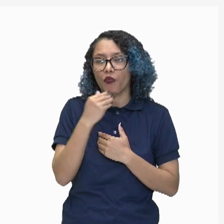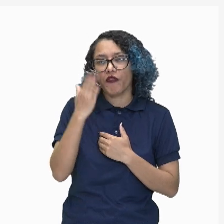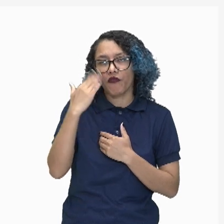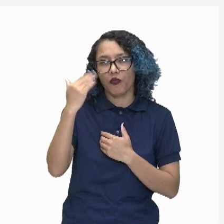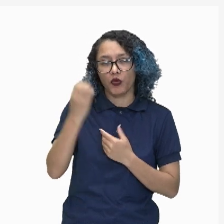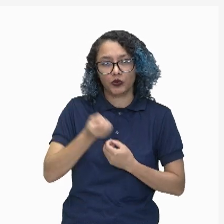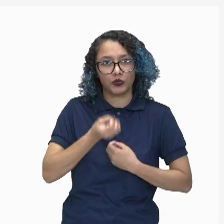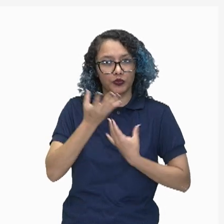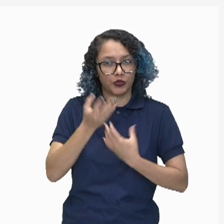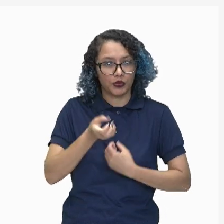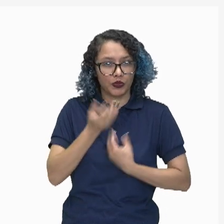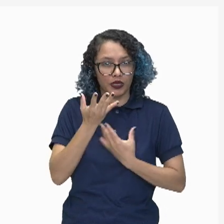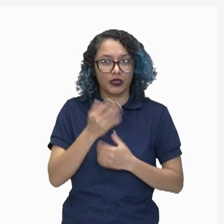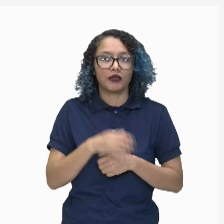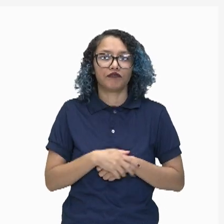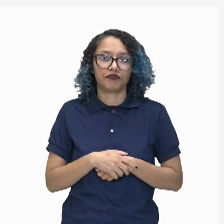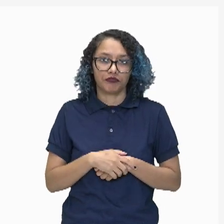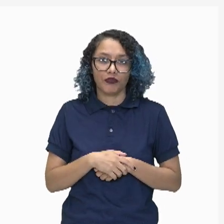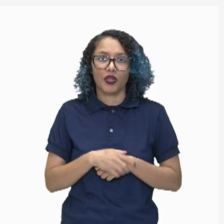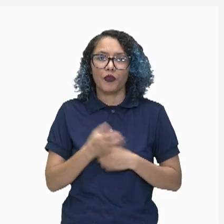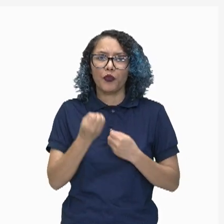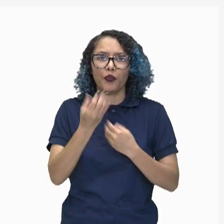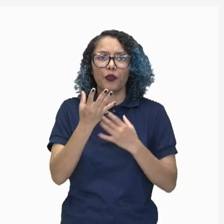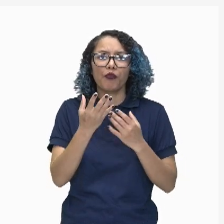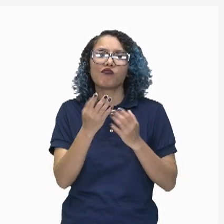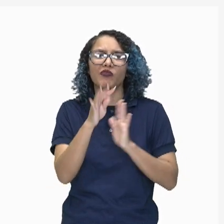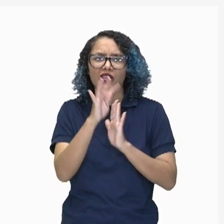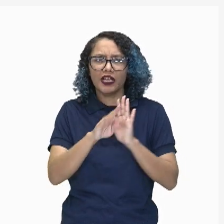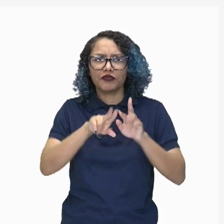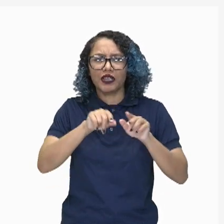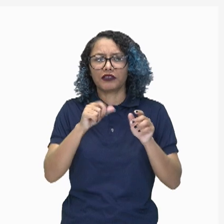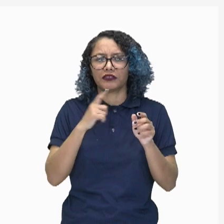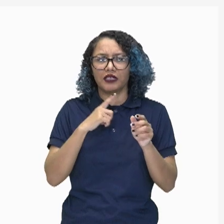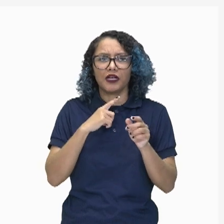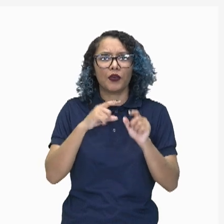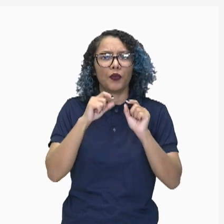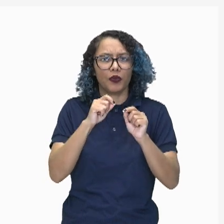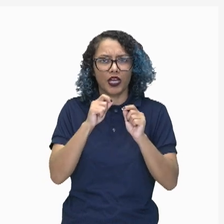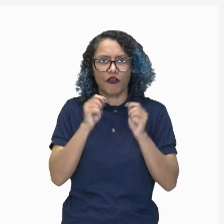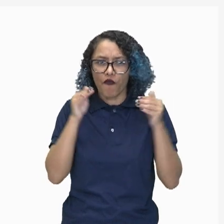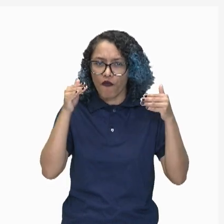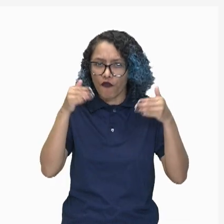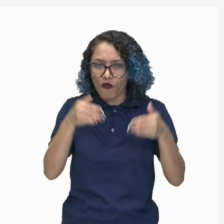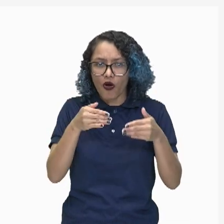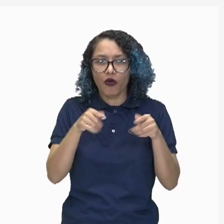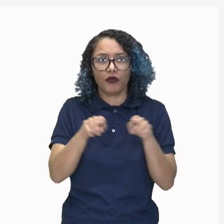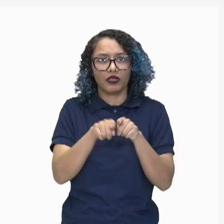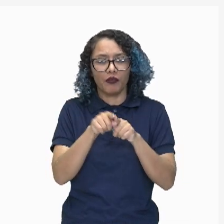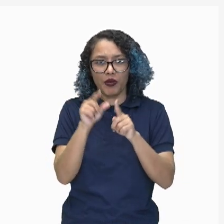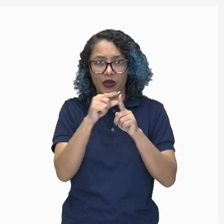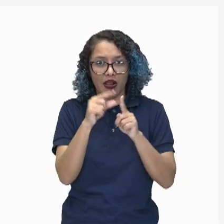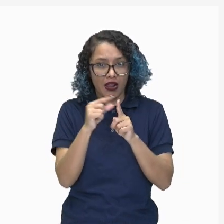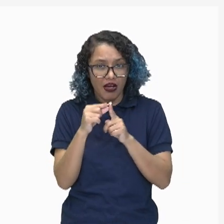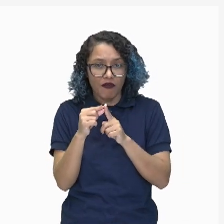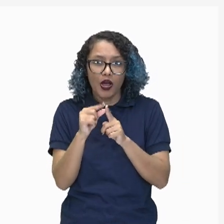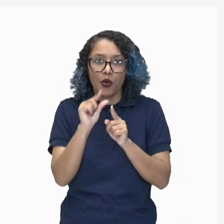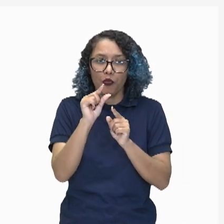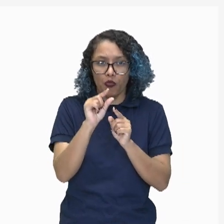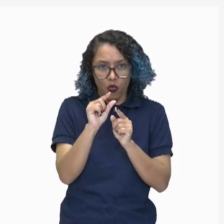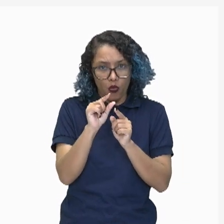poesia é marcada pela precisão e pela economia de palavras, evitando o excesso de emoção e priorizando a forma. Escreveu muitos